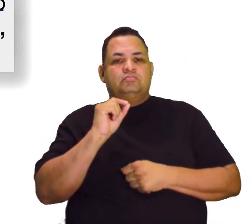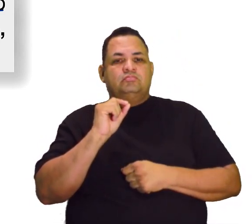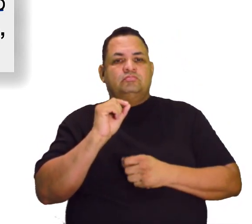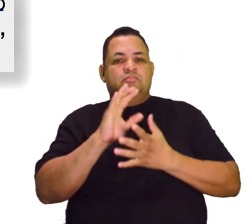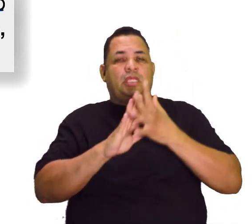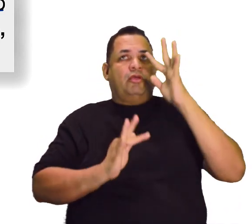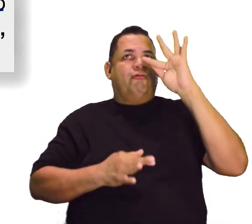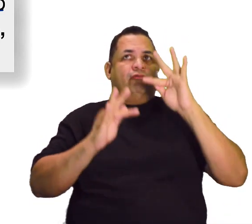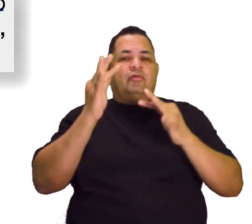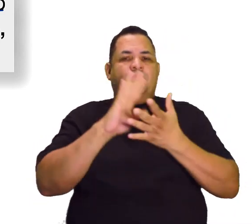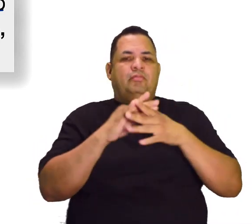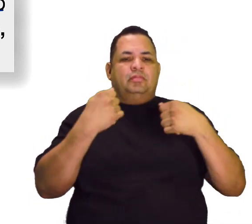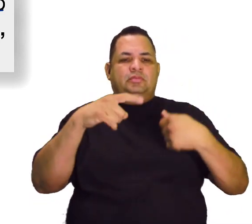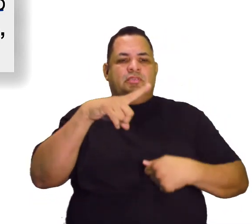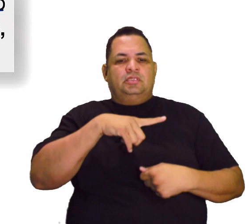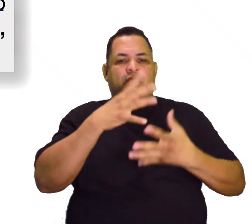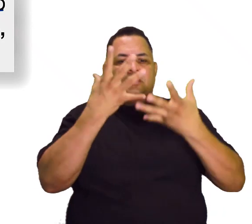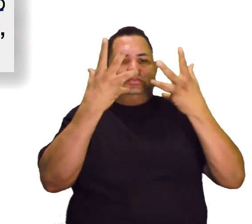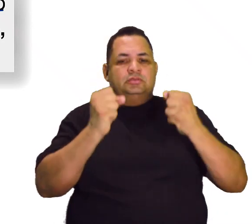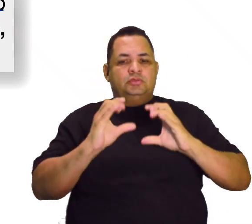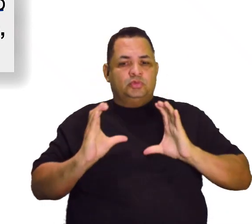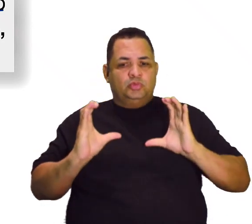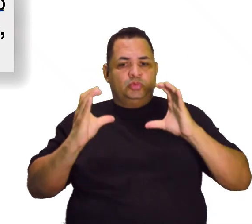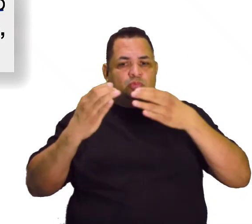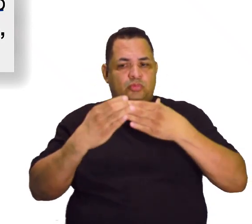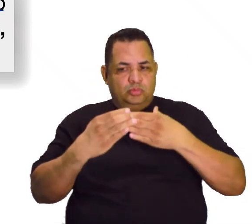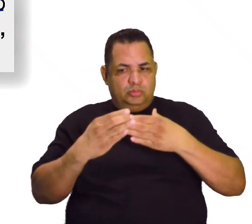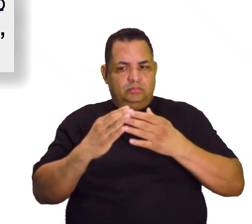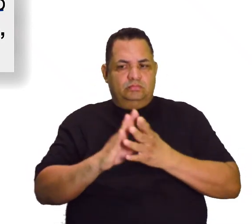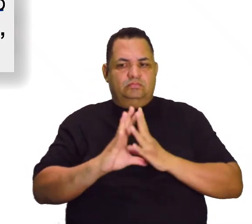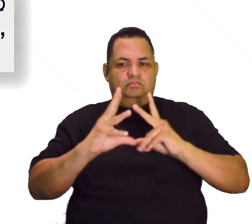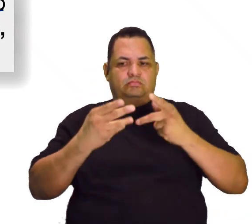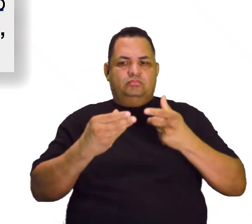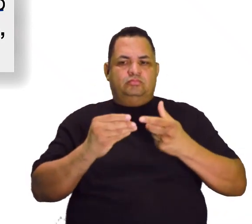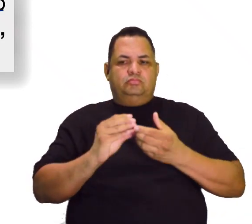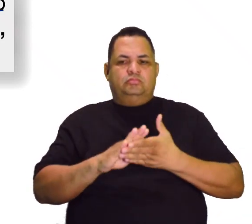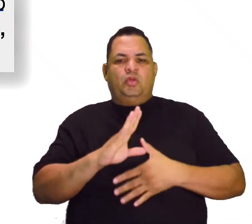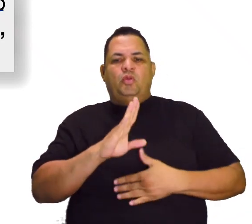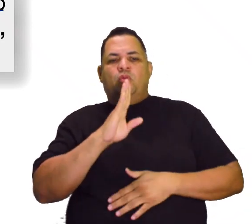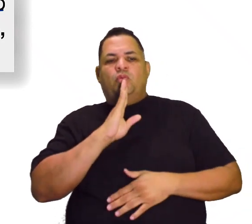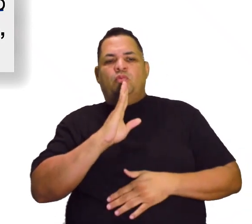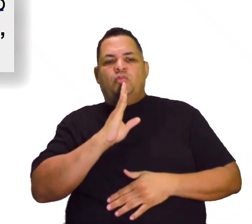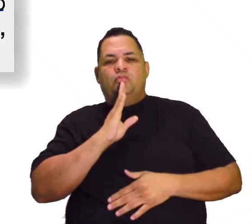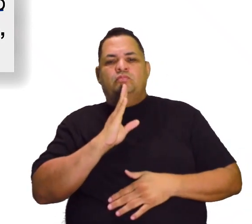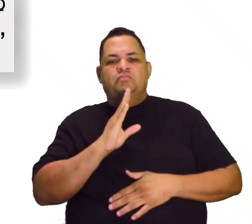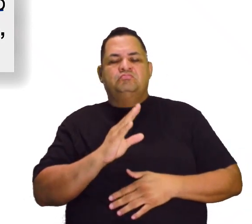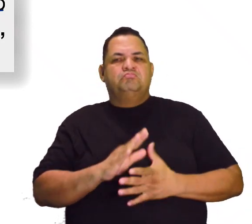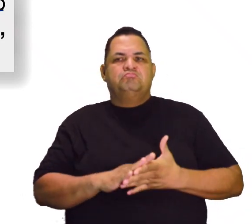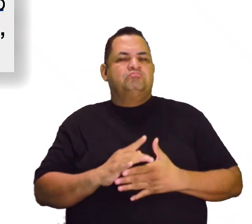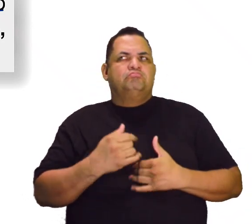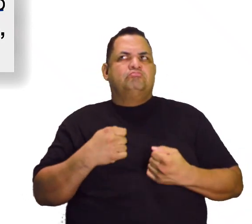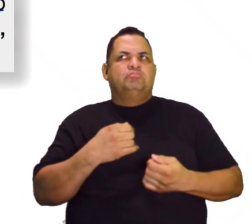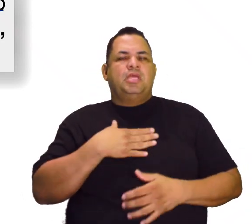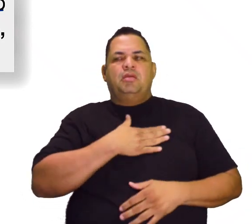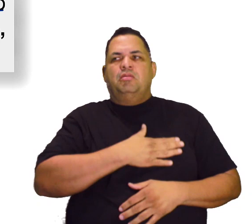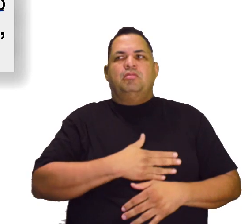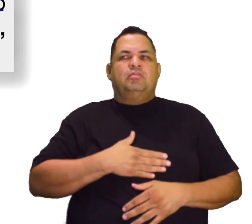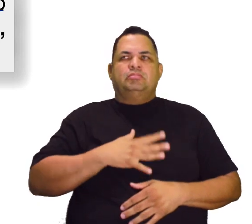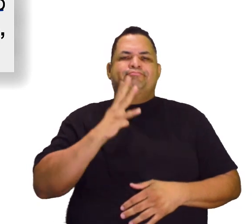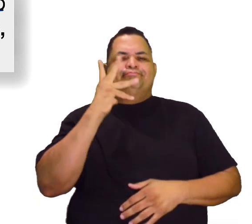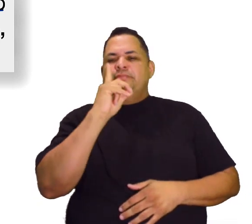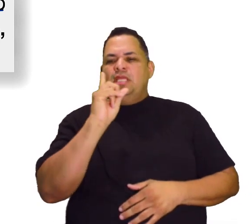um folclore, tem que ter aceitação coletiva, né? Todos da comunidade conhecem. Não precisa gostar, não precisa